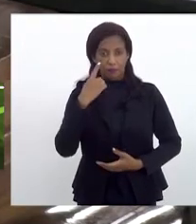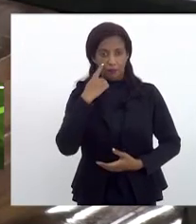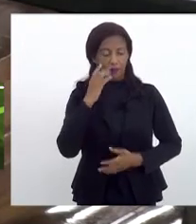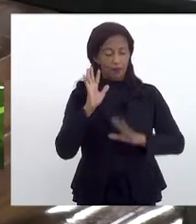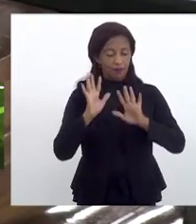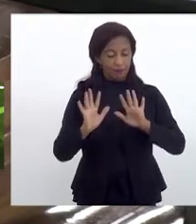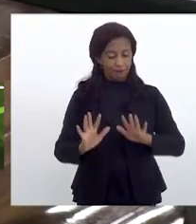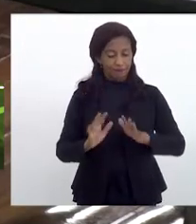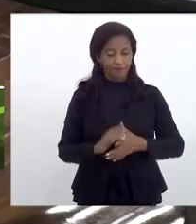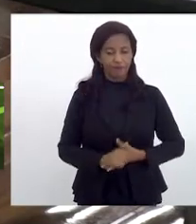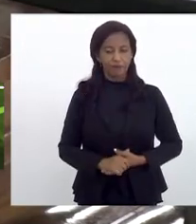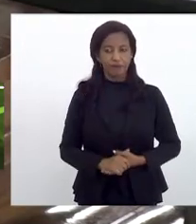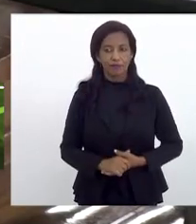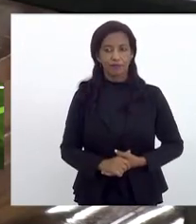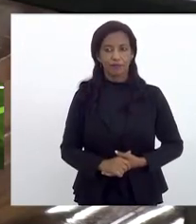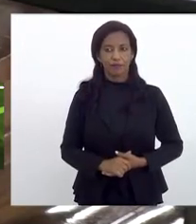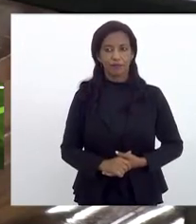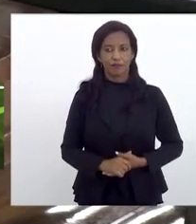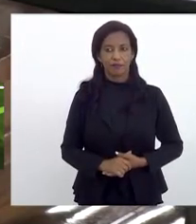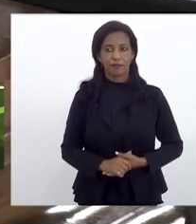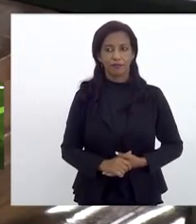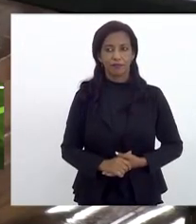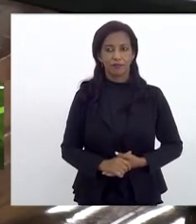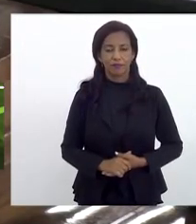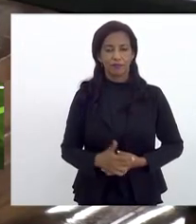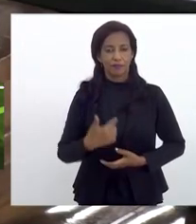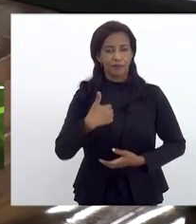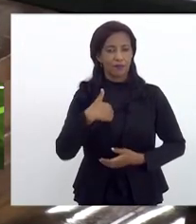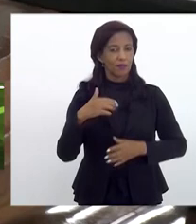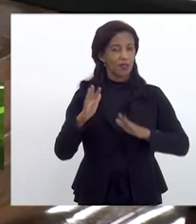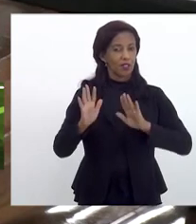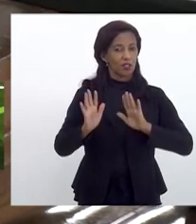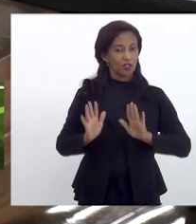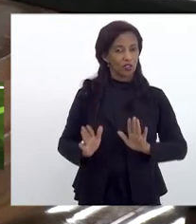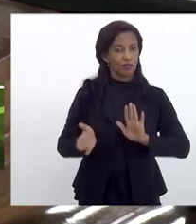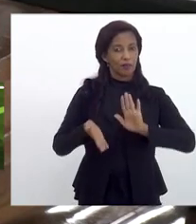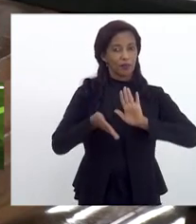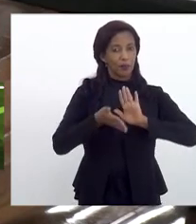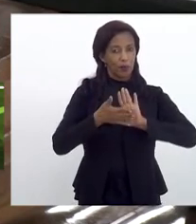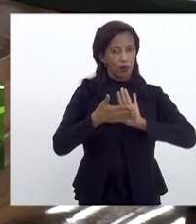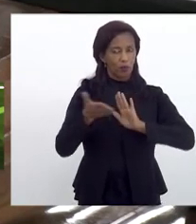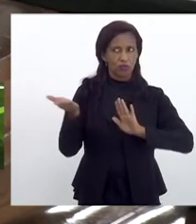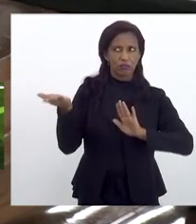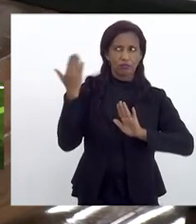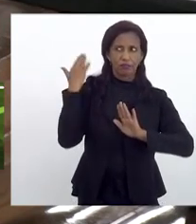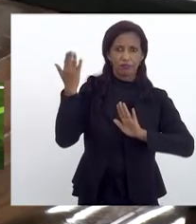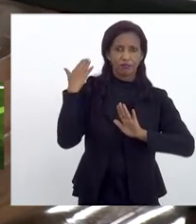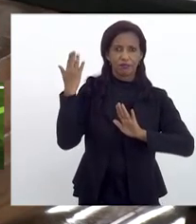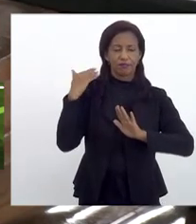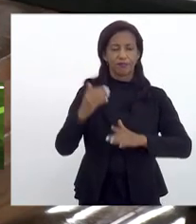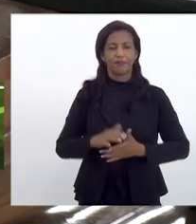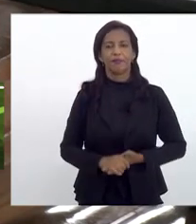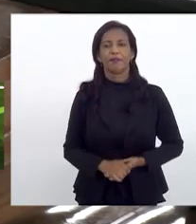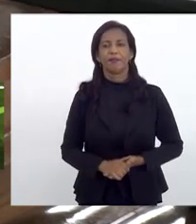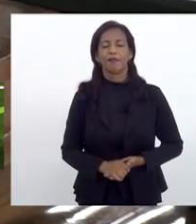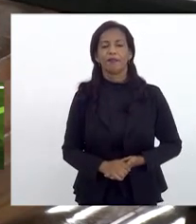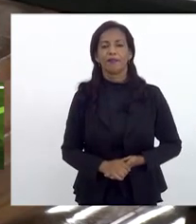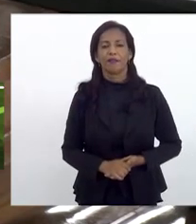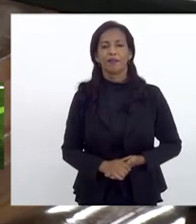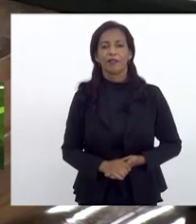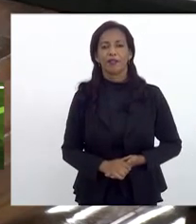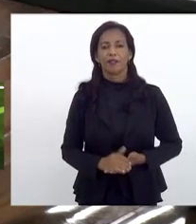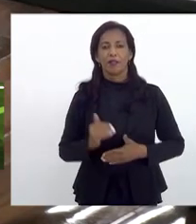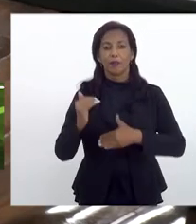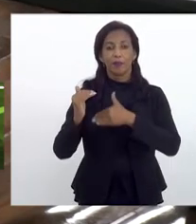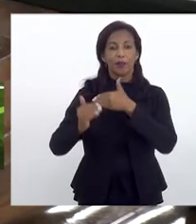Eu Já fiz Uma proposta Lá atrás Que violou a lei Em relação Às